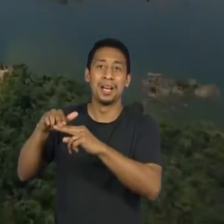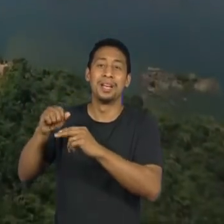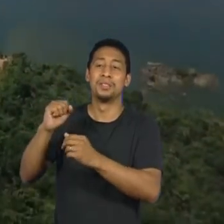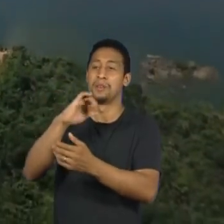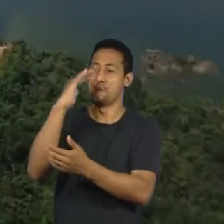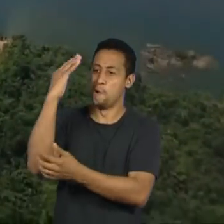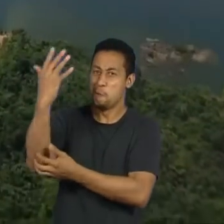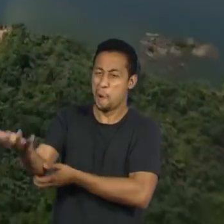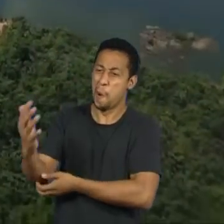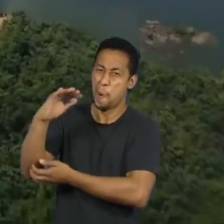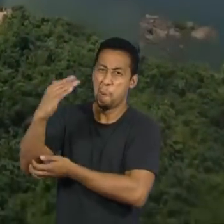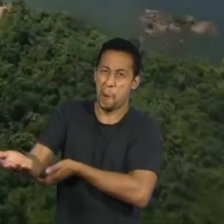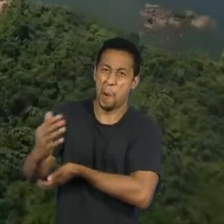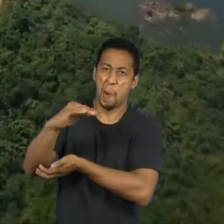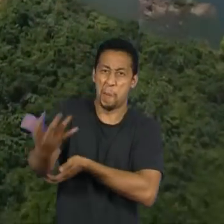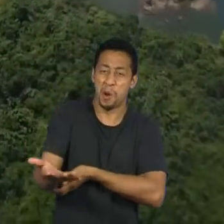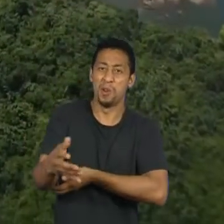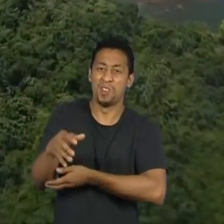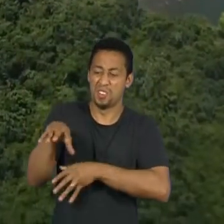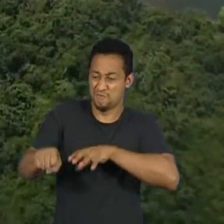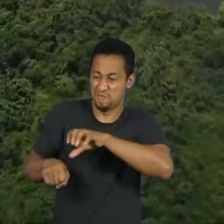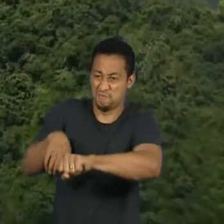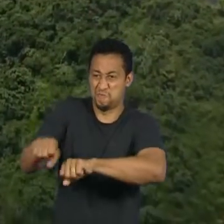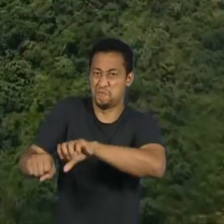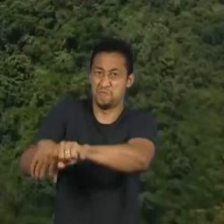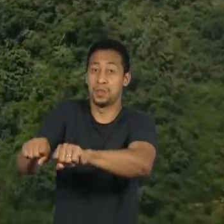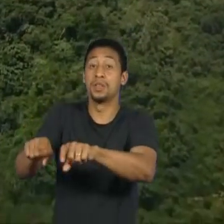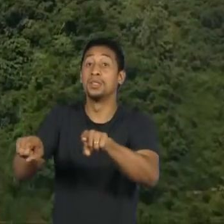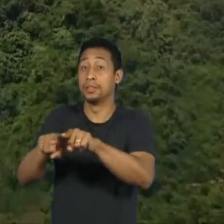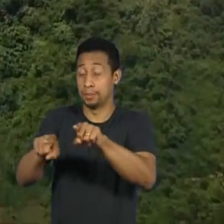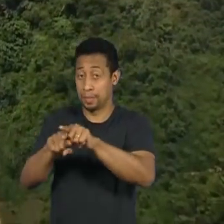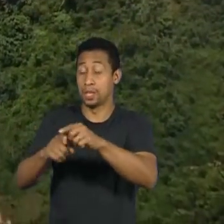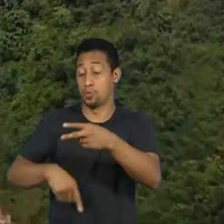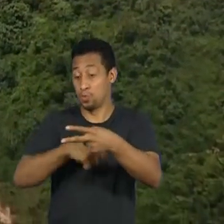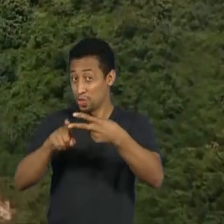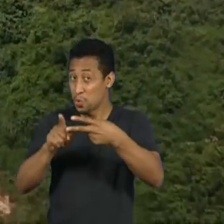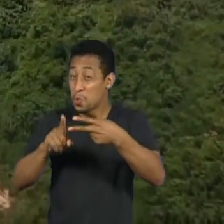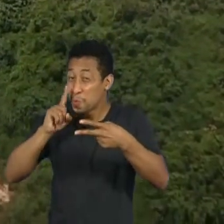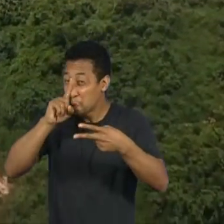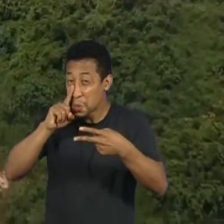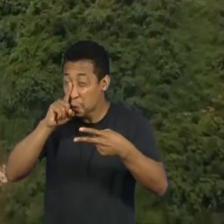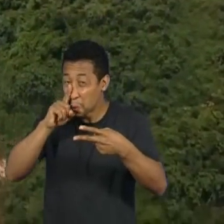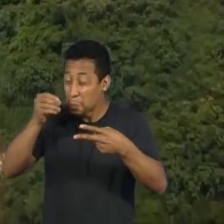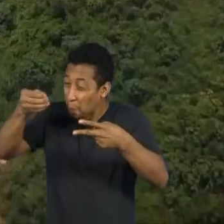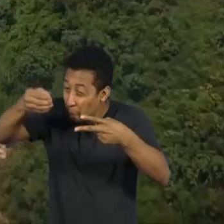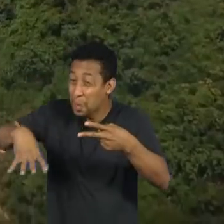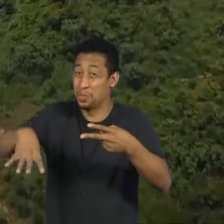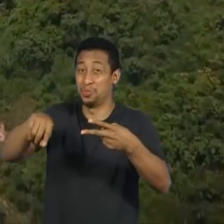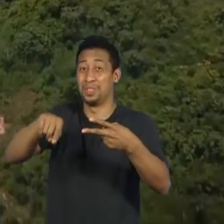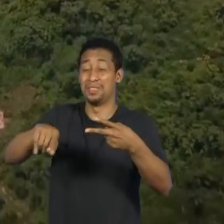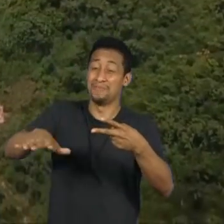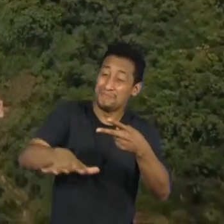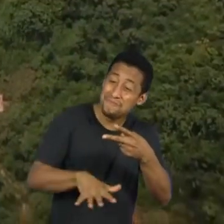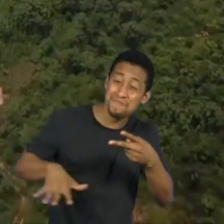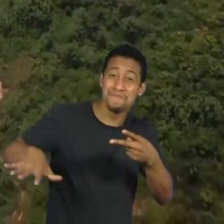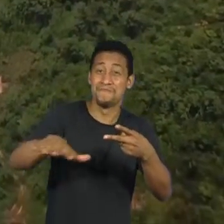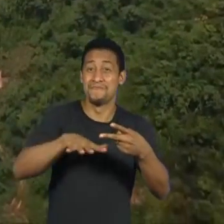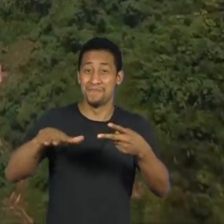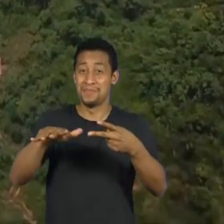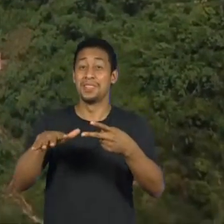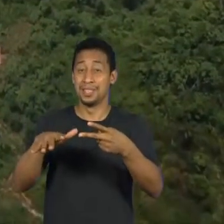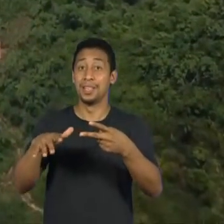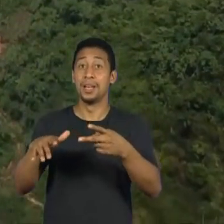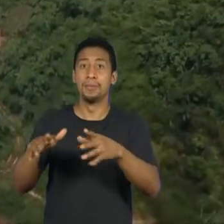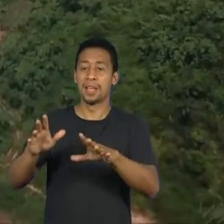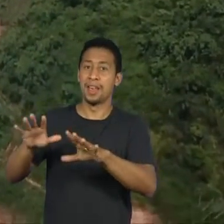cobertura vegetal, e o segundo, que é um impacto indireto e muito mais amplo é a